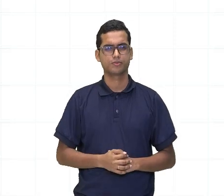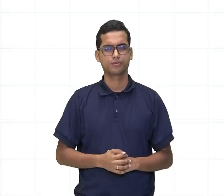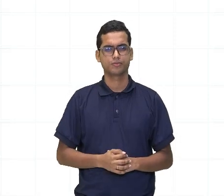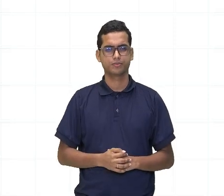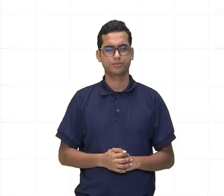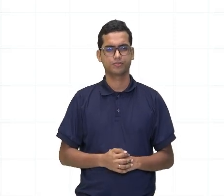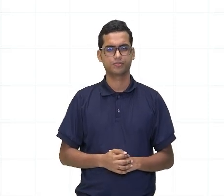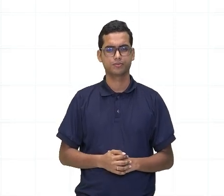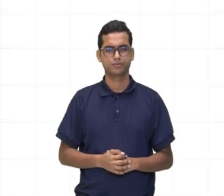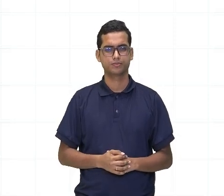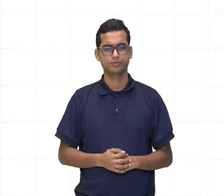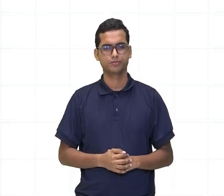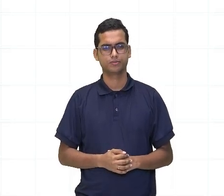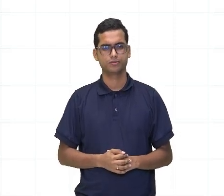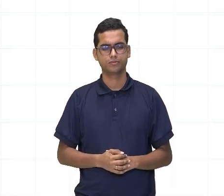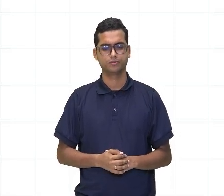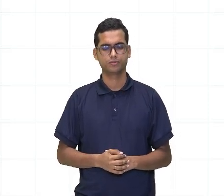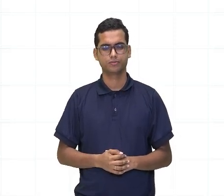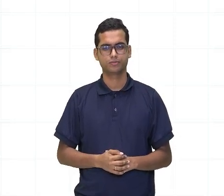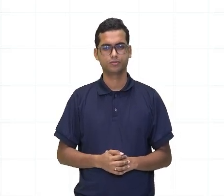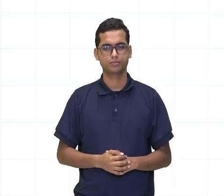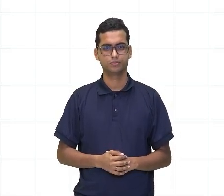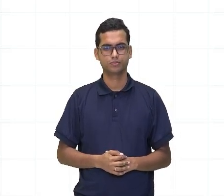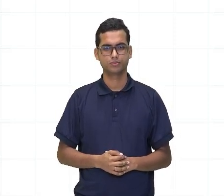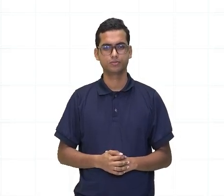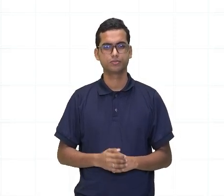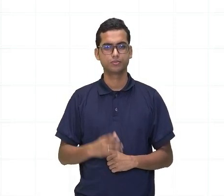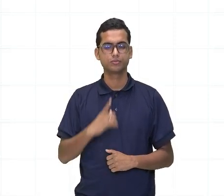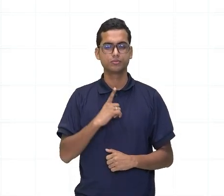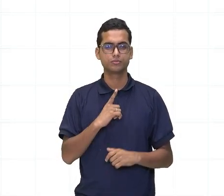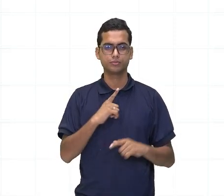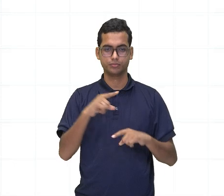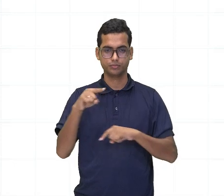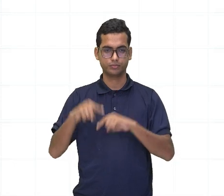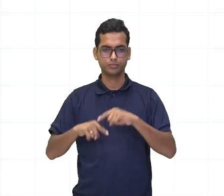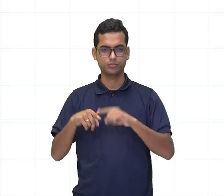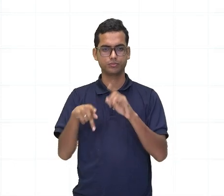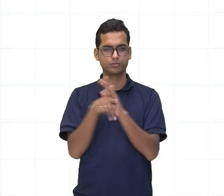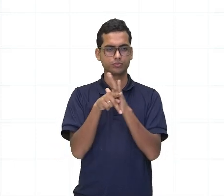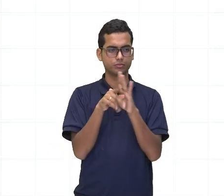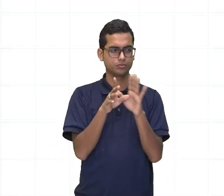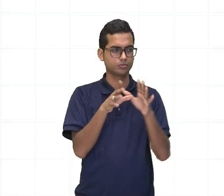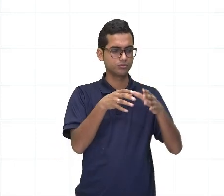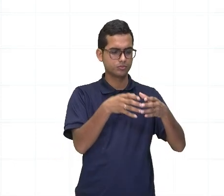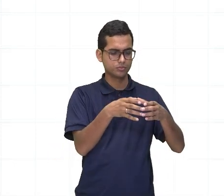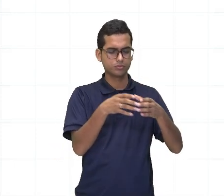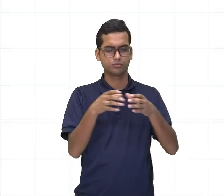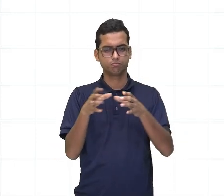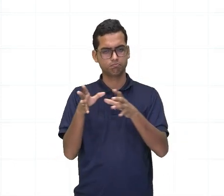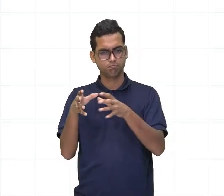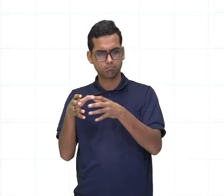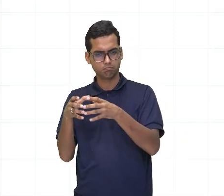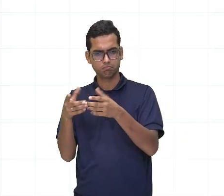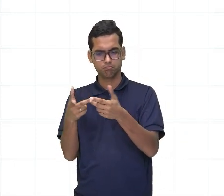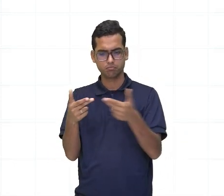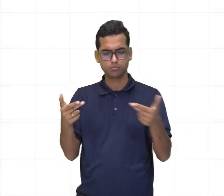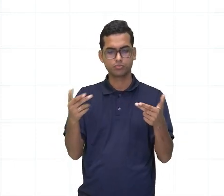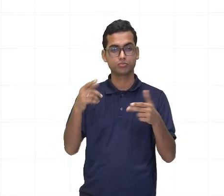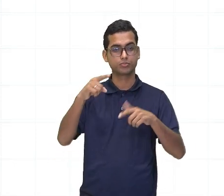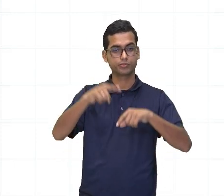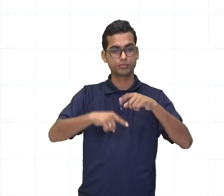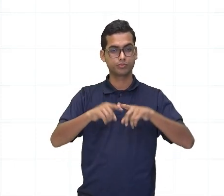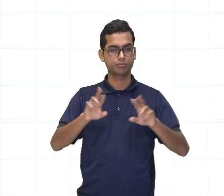com temperaturas diferentes entram em contato, depois de um certo tempo, nota-se